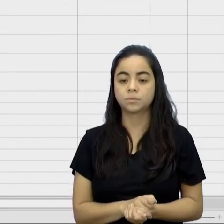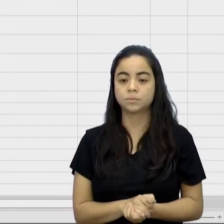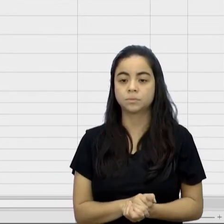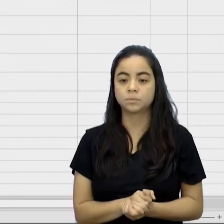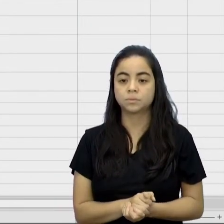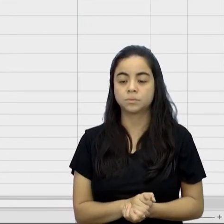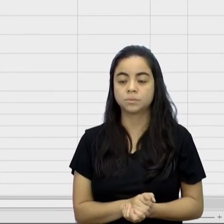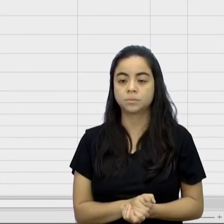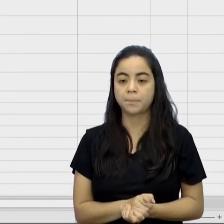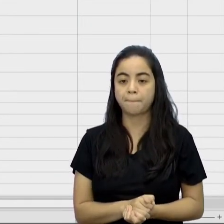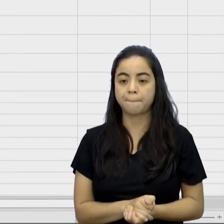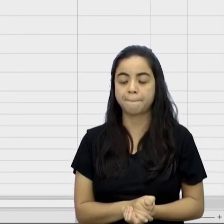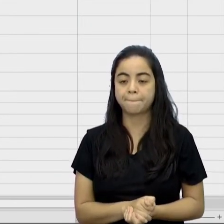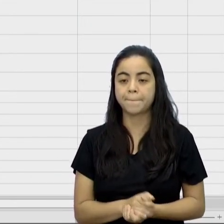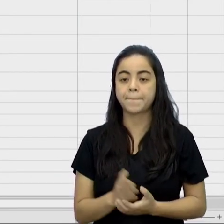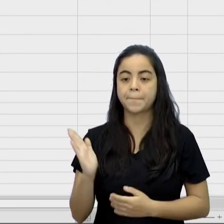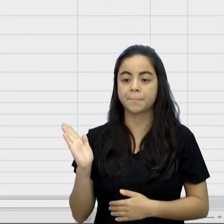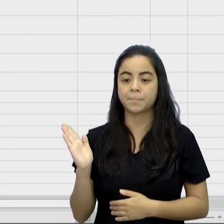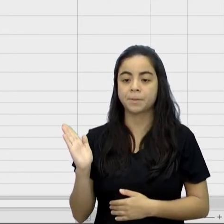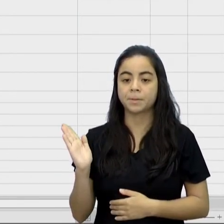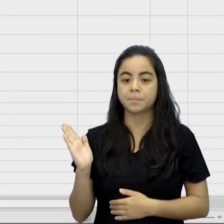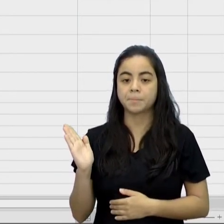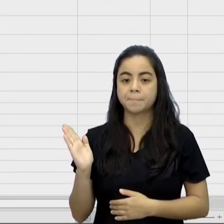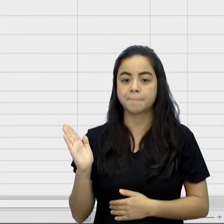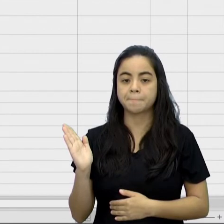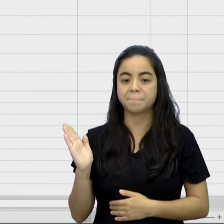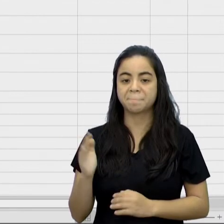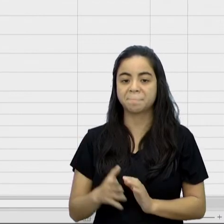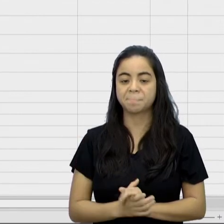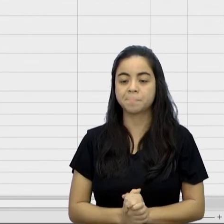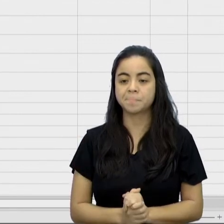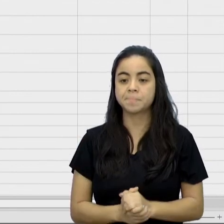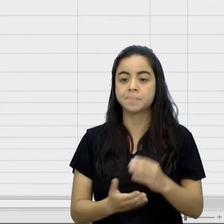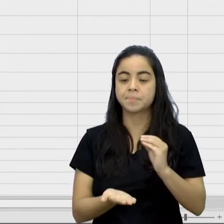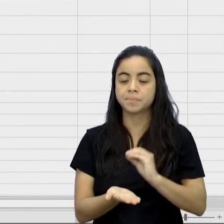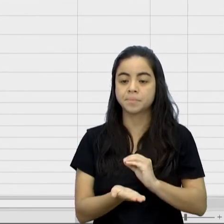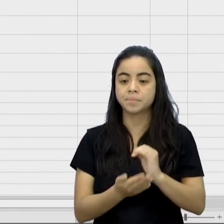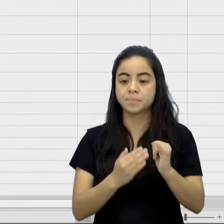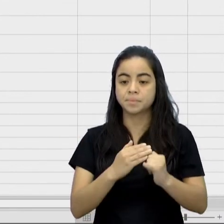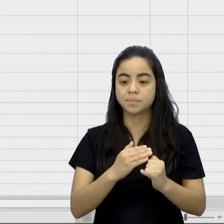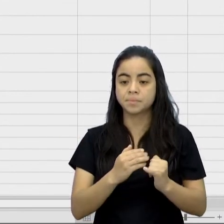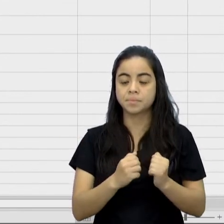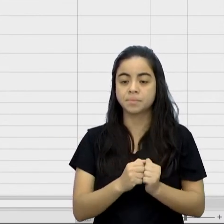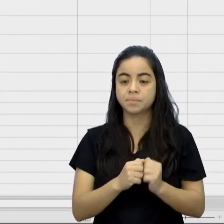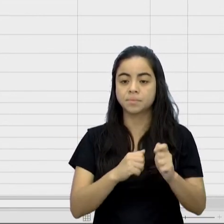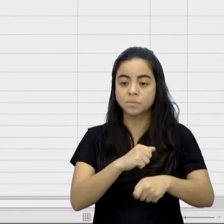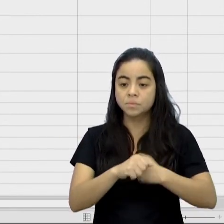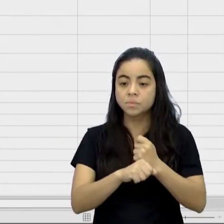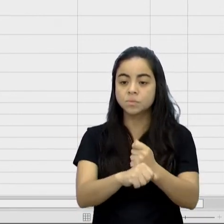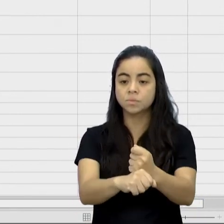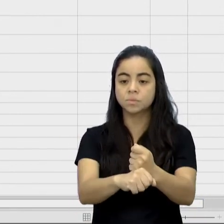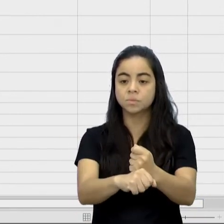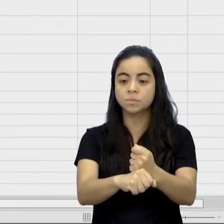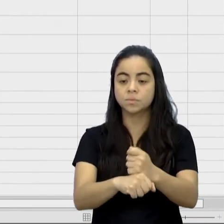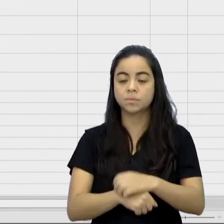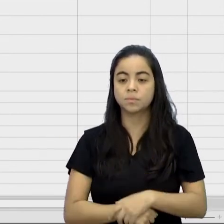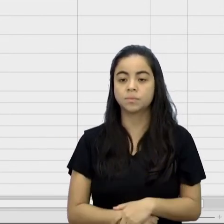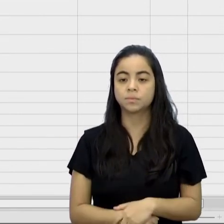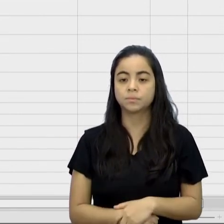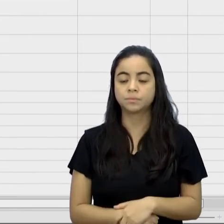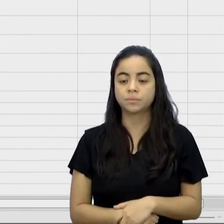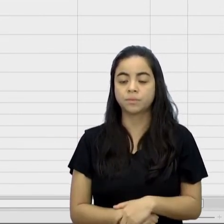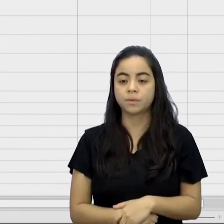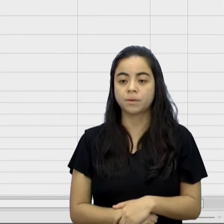anterior, zero. Tá E o- ok? E o, E aqui o investimento é 10%. Então, igual Aos